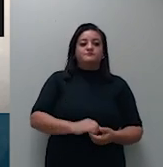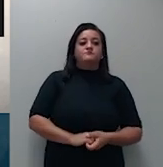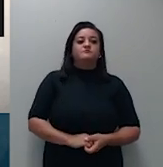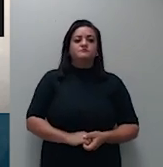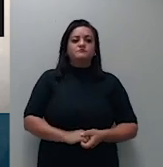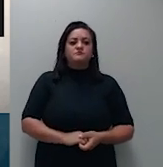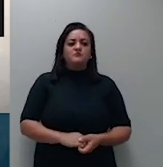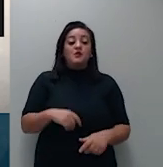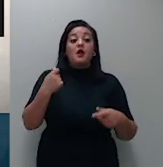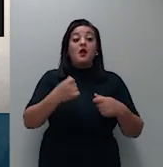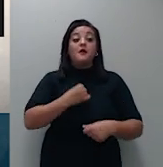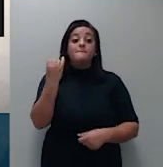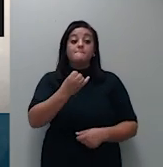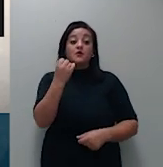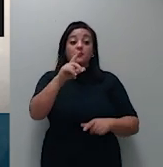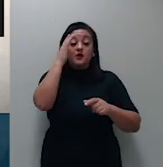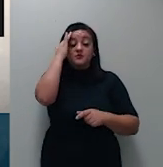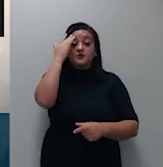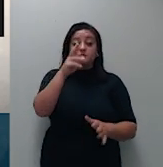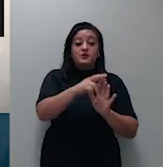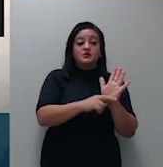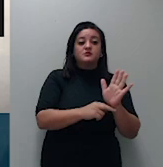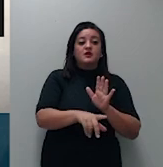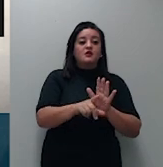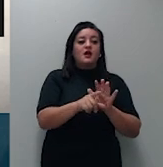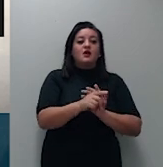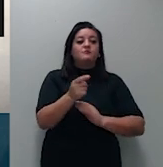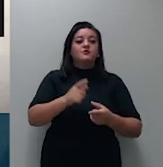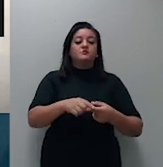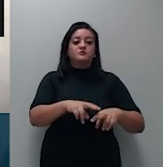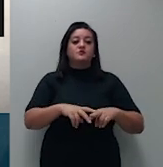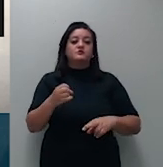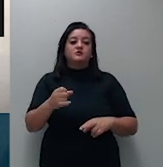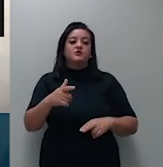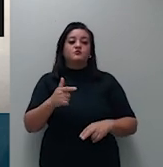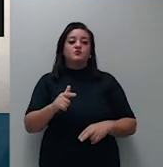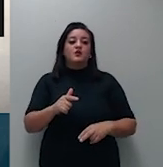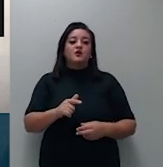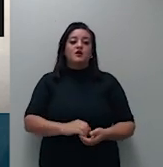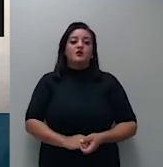seja reputada válida essencial atendimento das formalidades legais